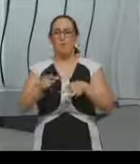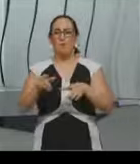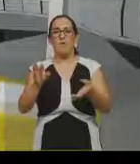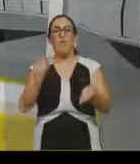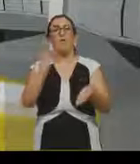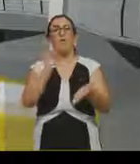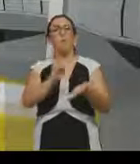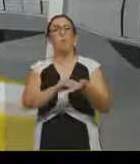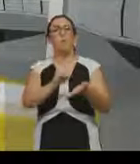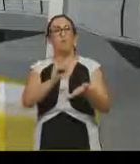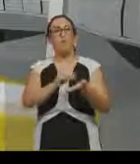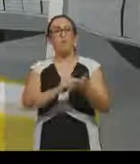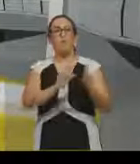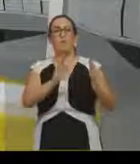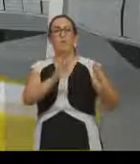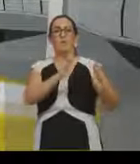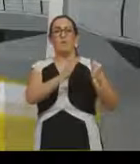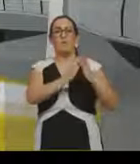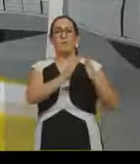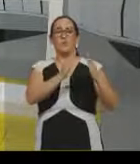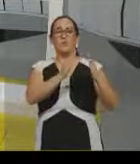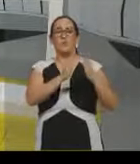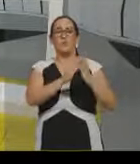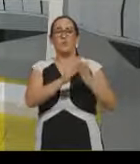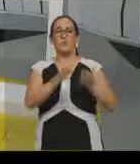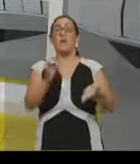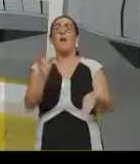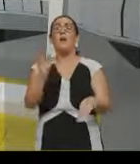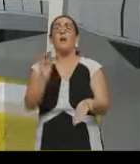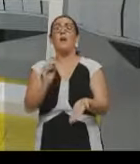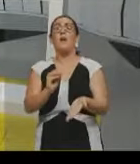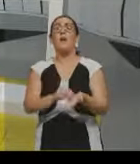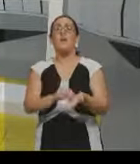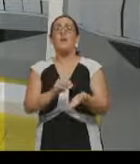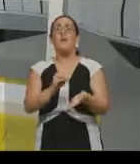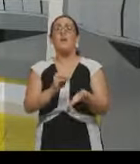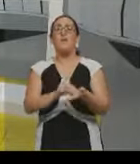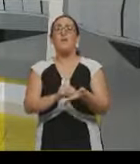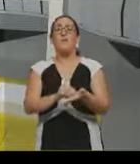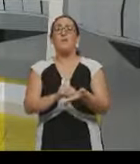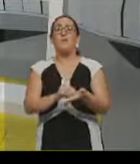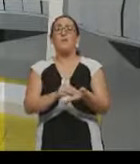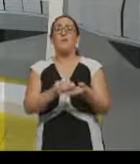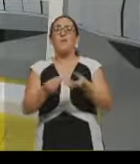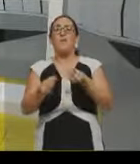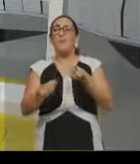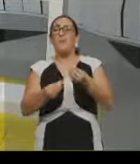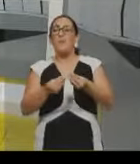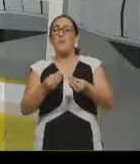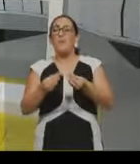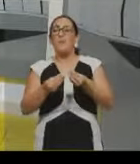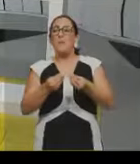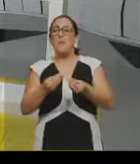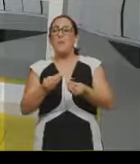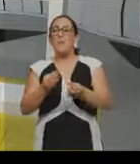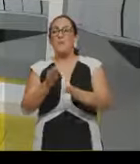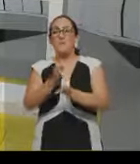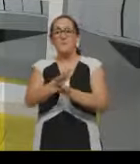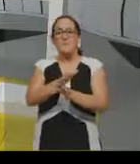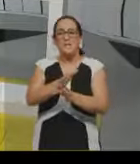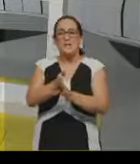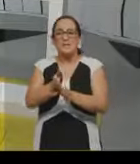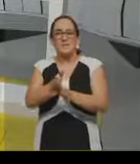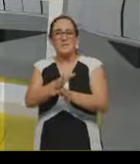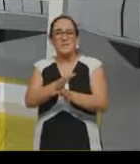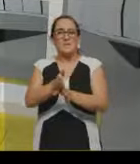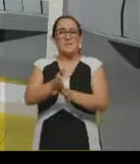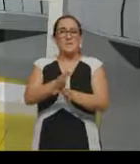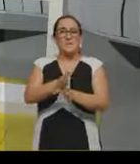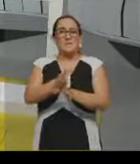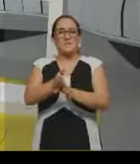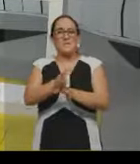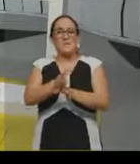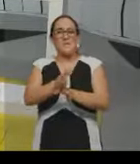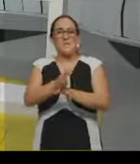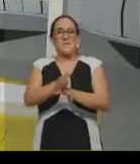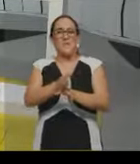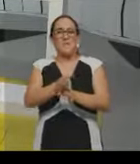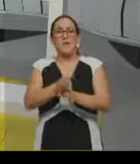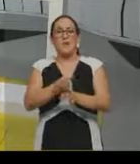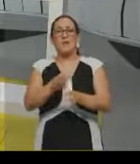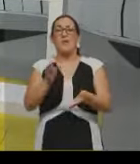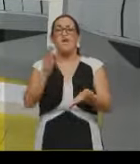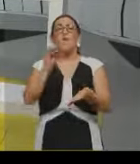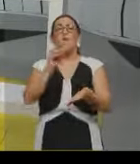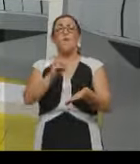situações de marginalização, é aí que a gente entende a formação dos nossos morros, da favelização, né? Ou seja, a falta